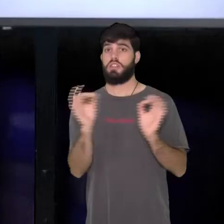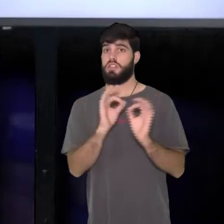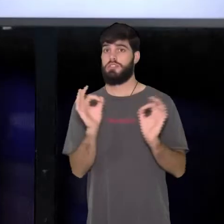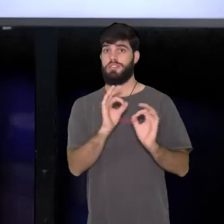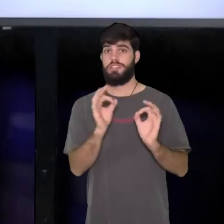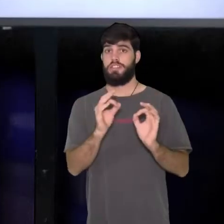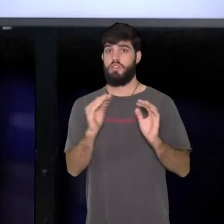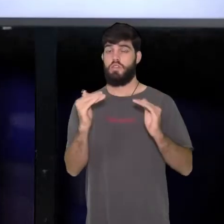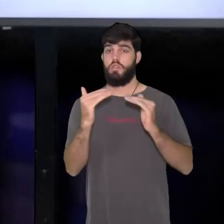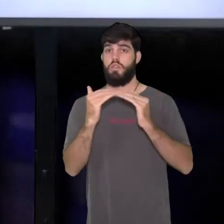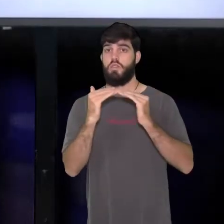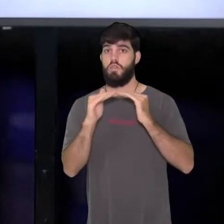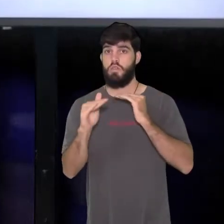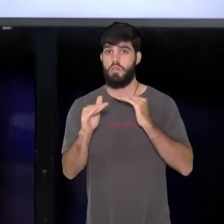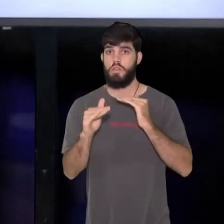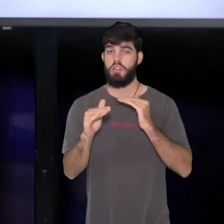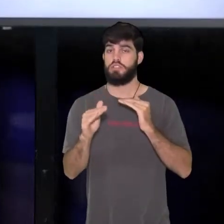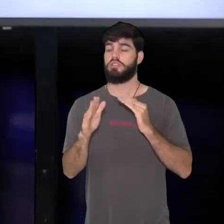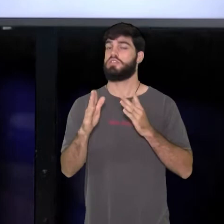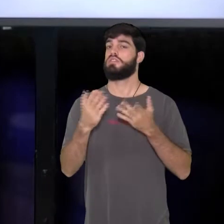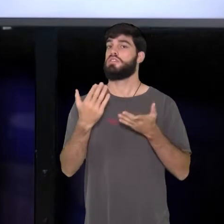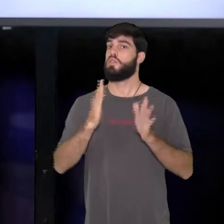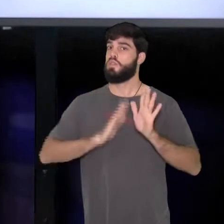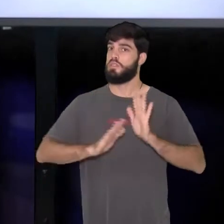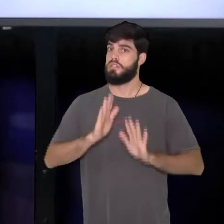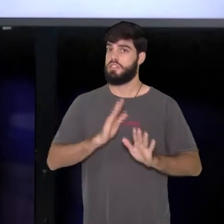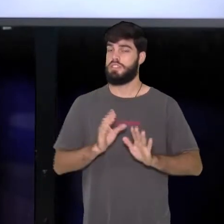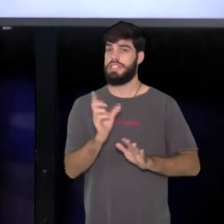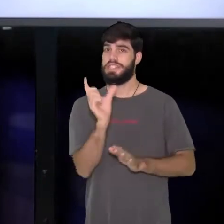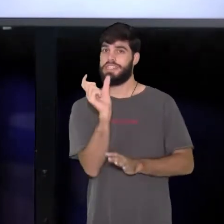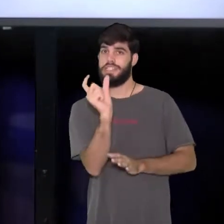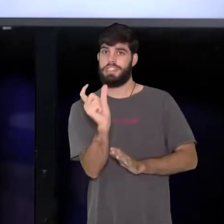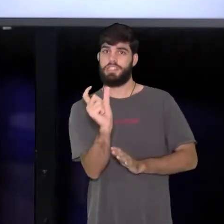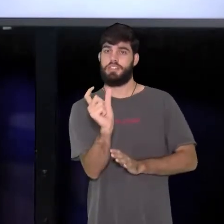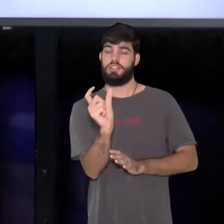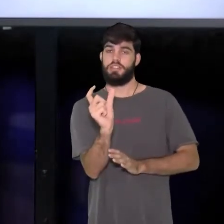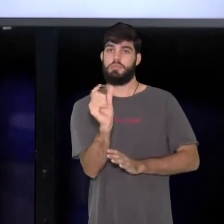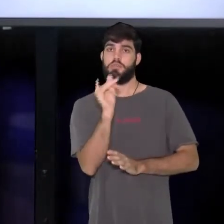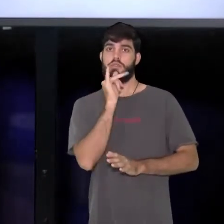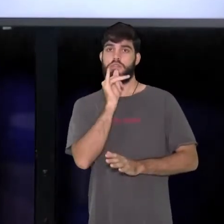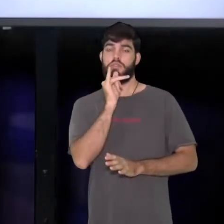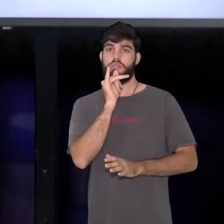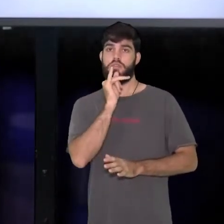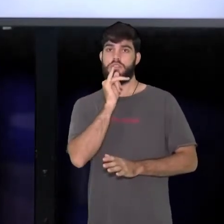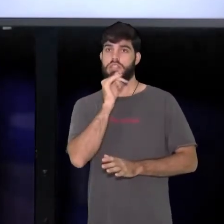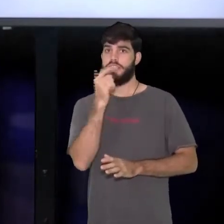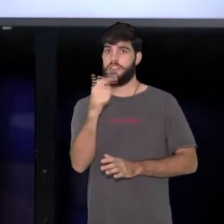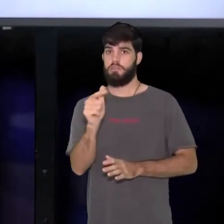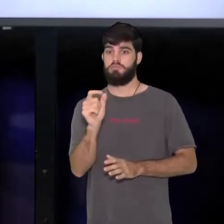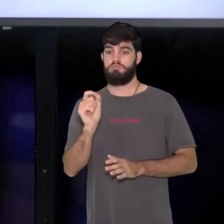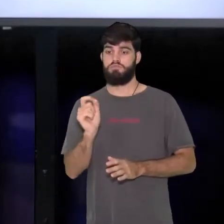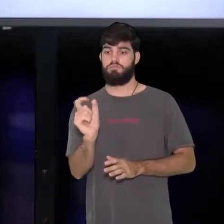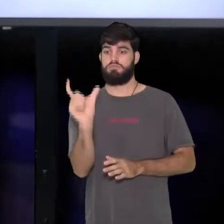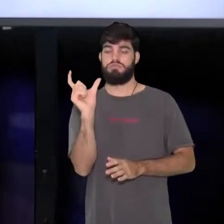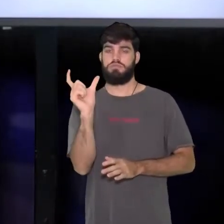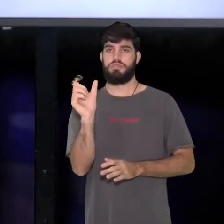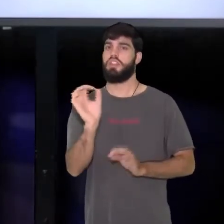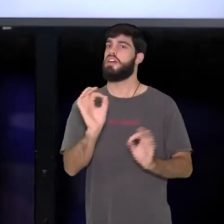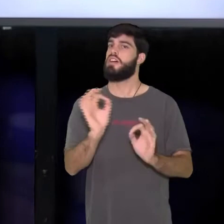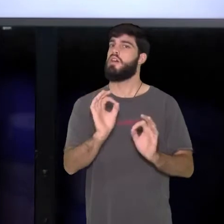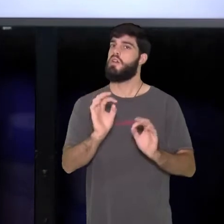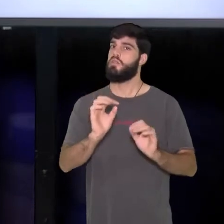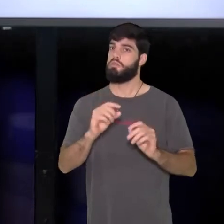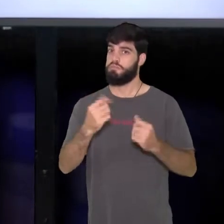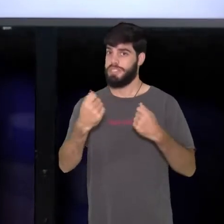inadequada. Prestem atenção nesse item. Vejam que a palavra inadequada não veio com destaque algum, tá? Então fiquem